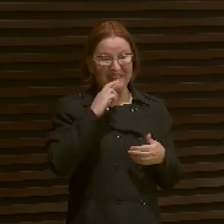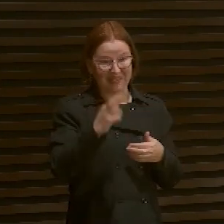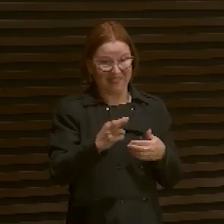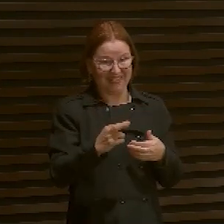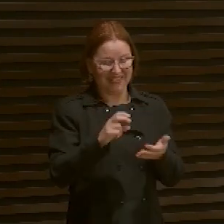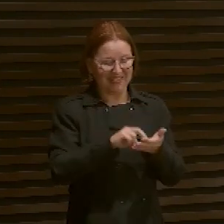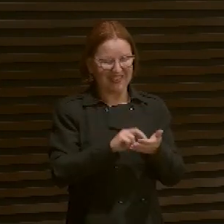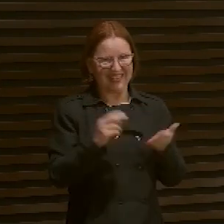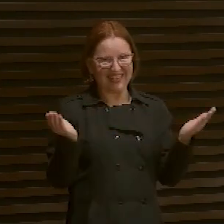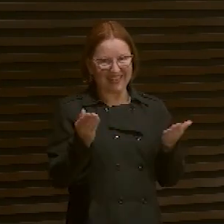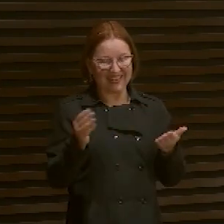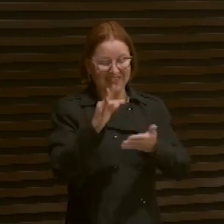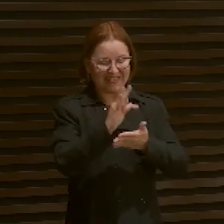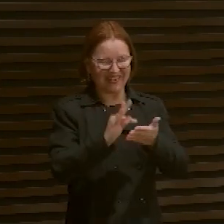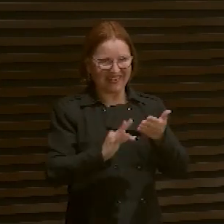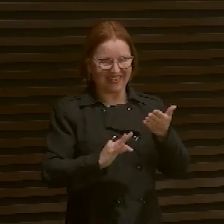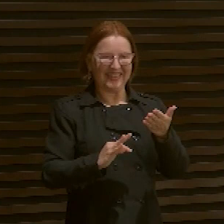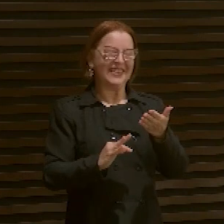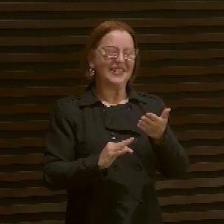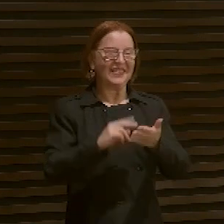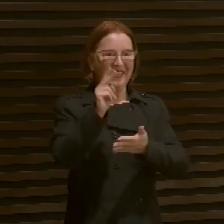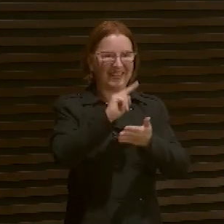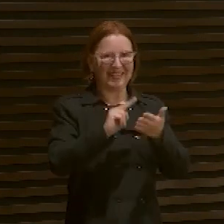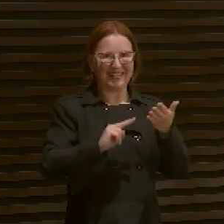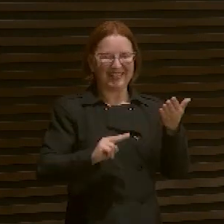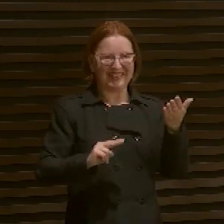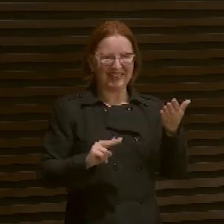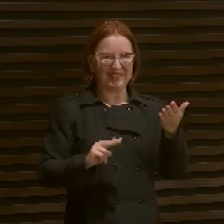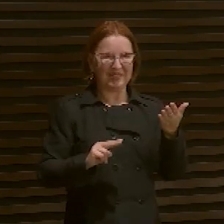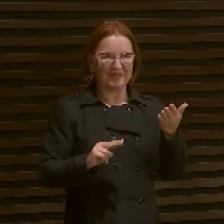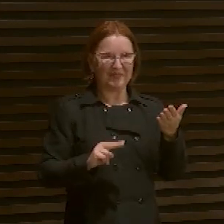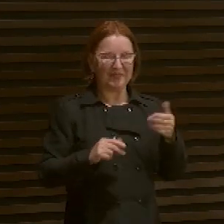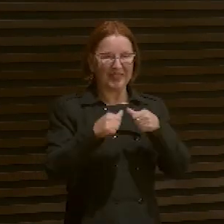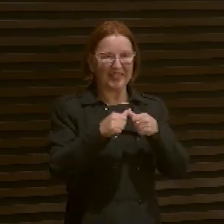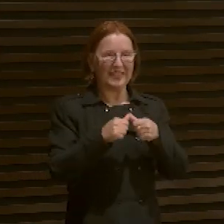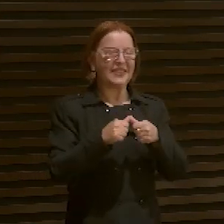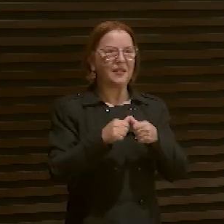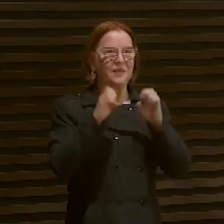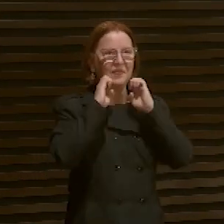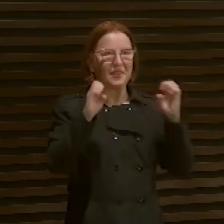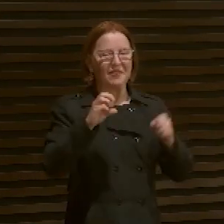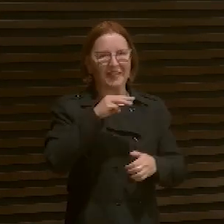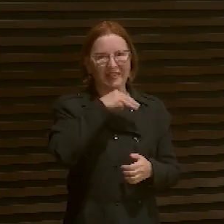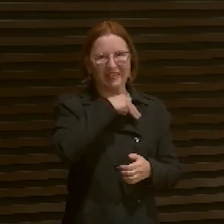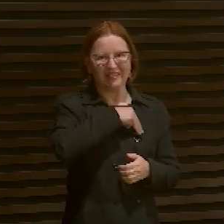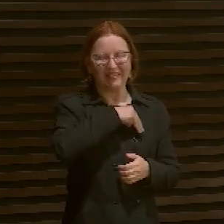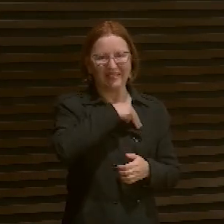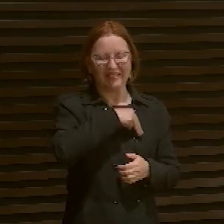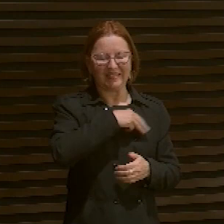hoje, com o texto que nós iremos trabalhar, que está no Evangelho de Mateus,